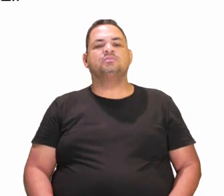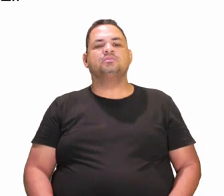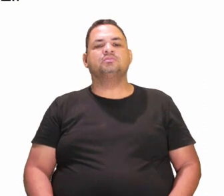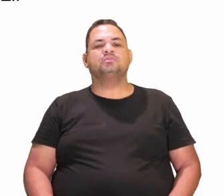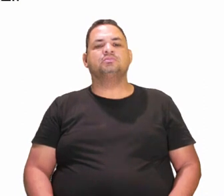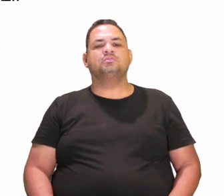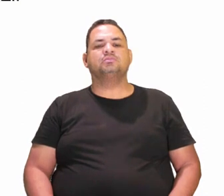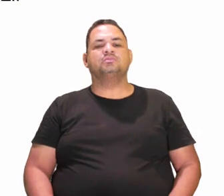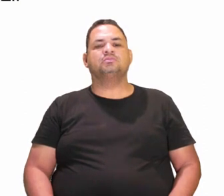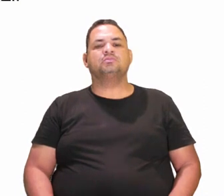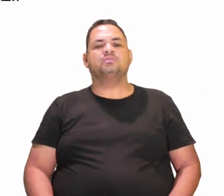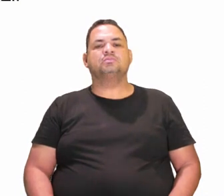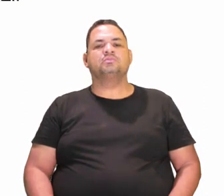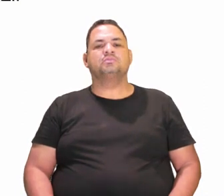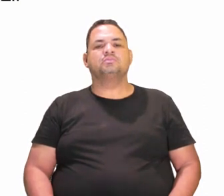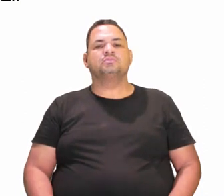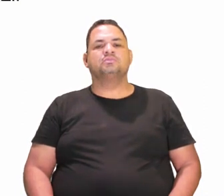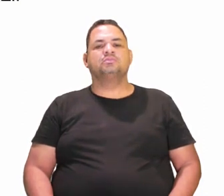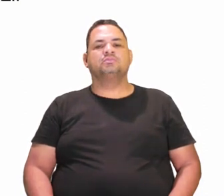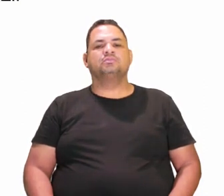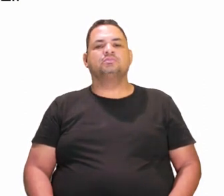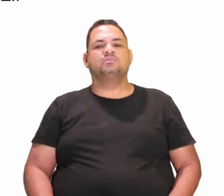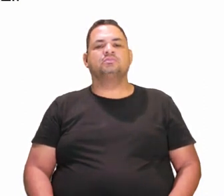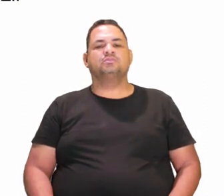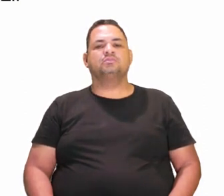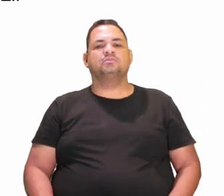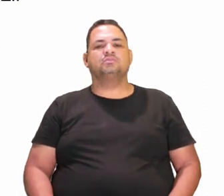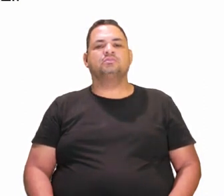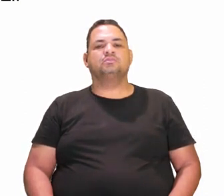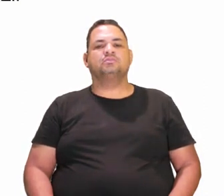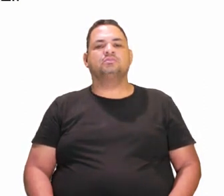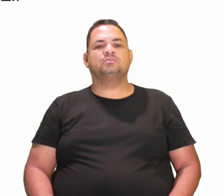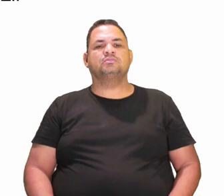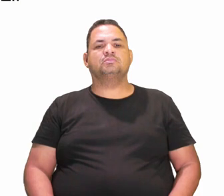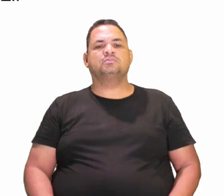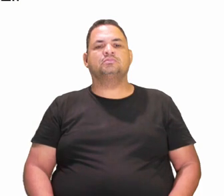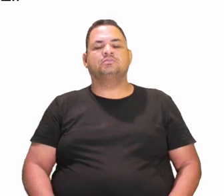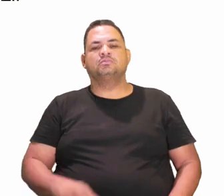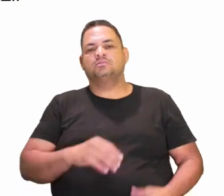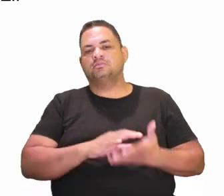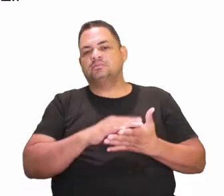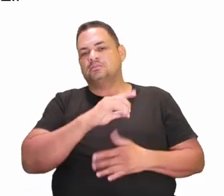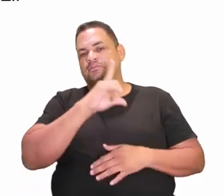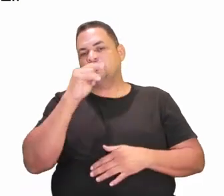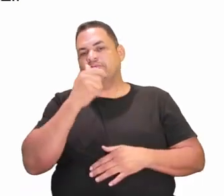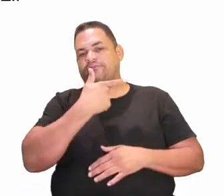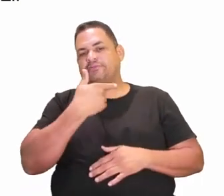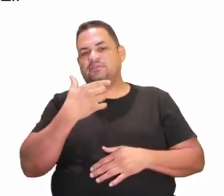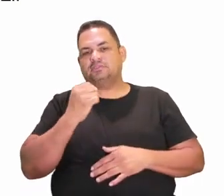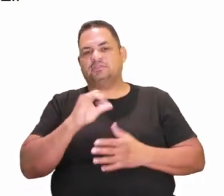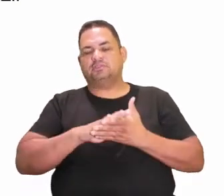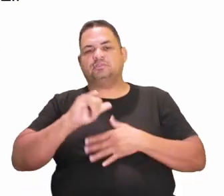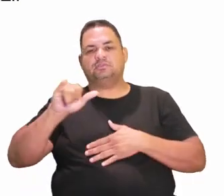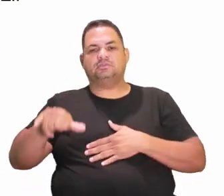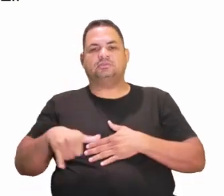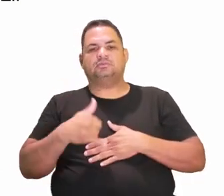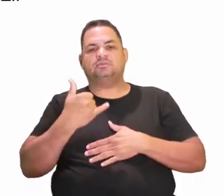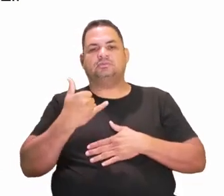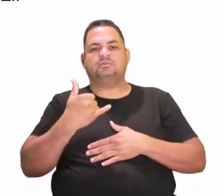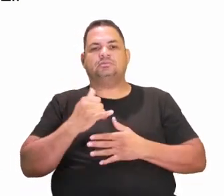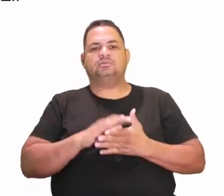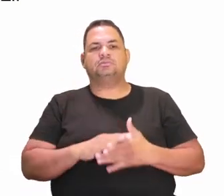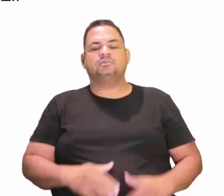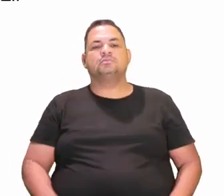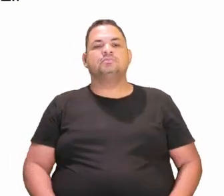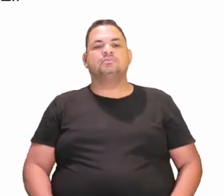26th to January 1st, certo? É comemorado dia 26 de janeiro, do dia 26 de